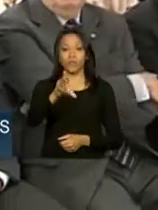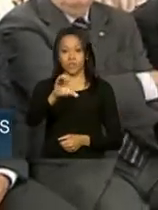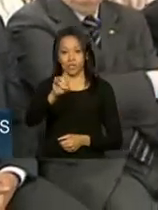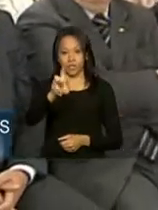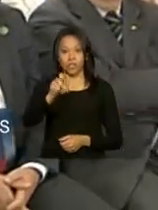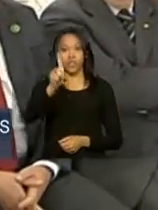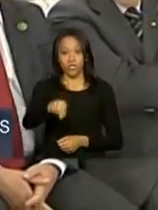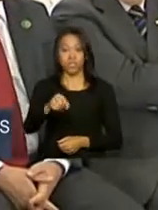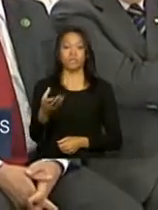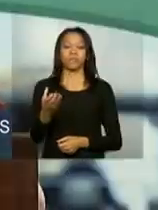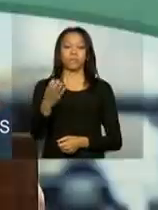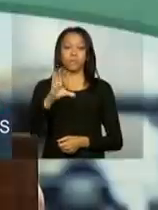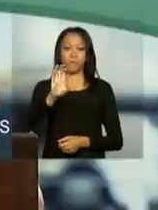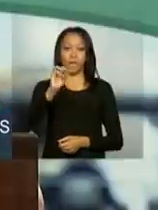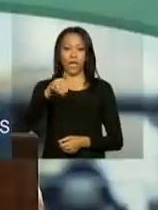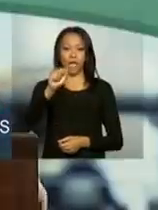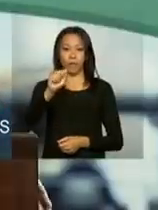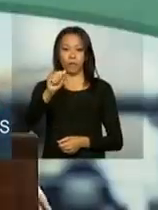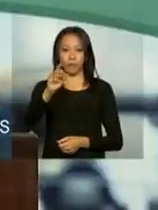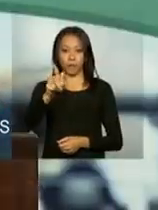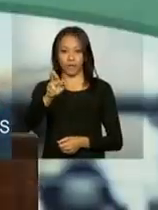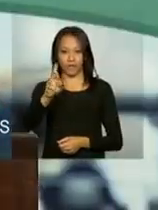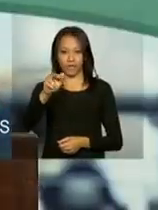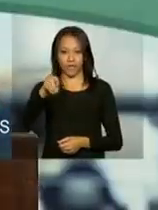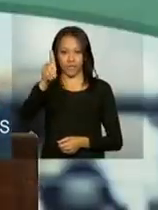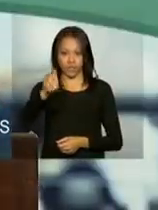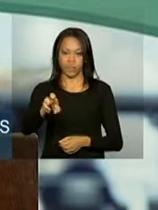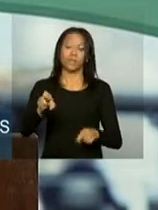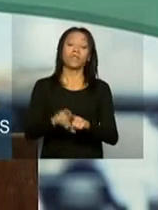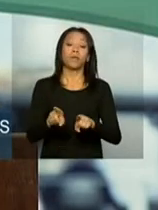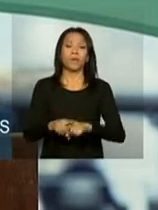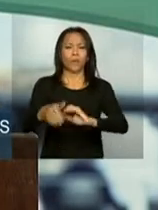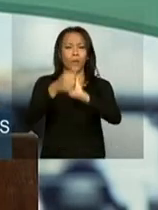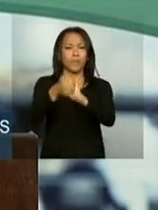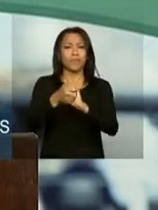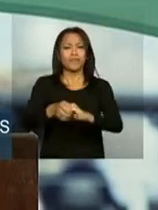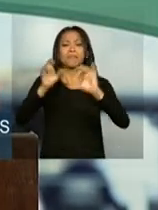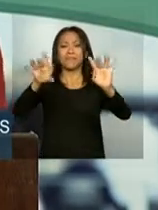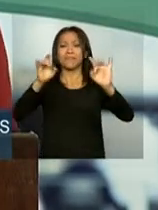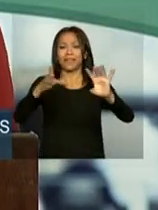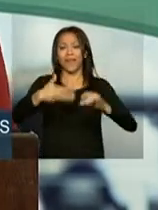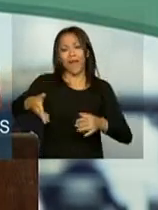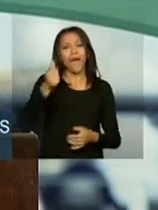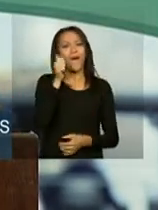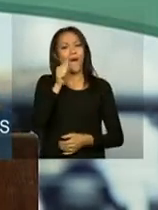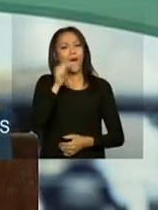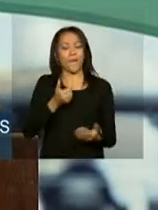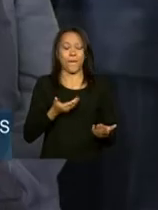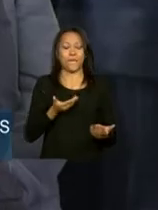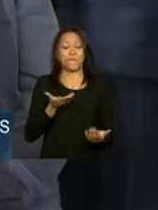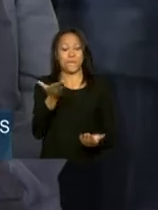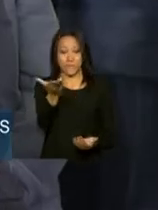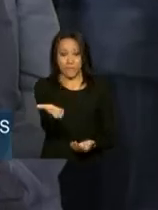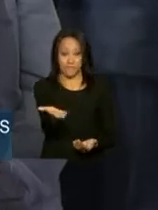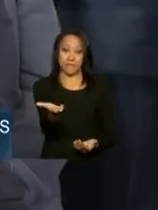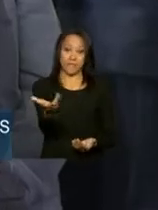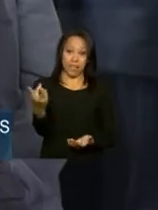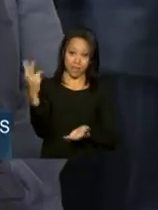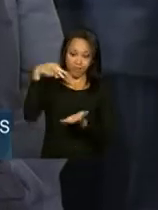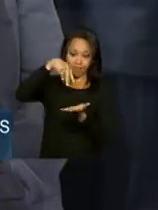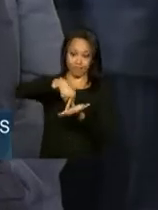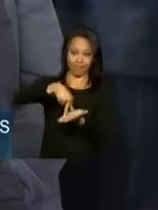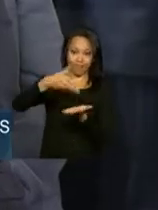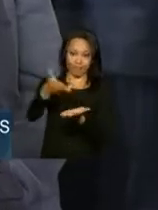Campo Grande. Um cumprimento todo especial à nossa prefeita de Nova Bandeirantes, a